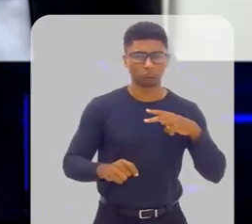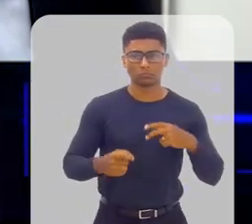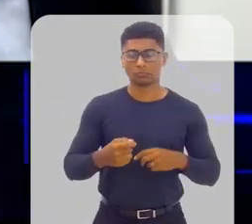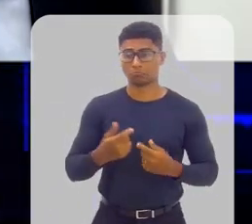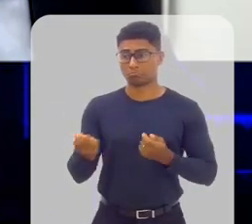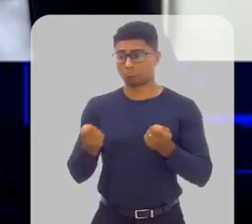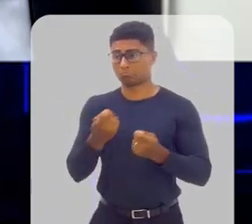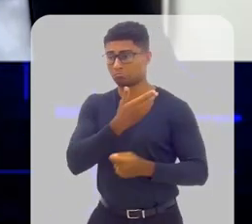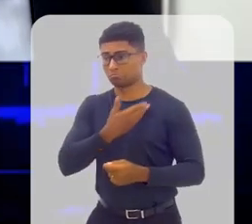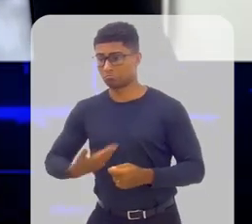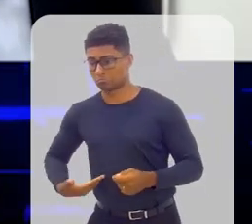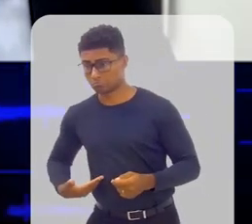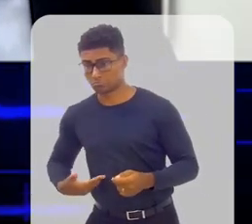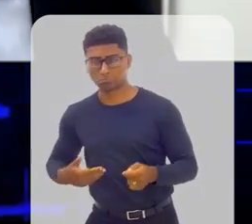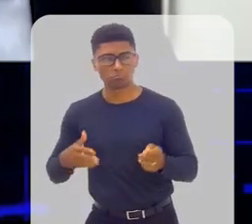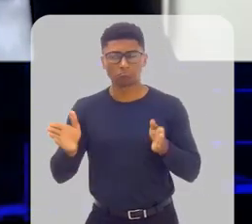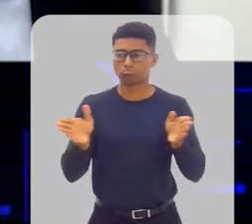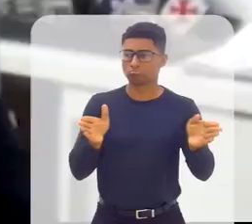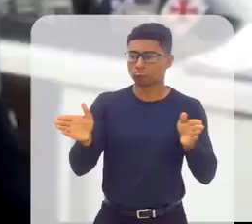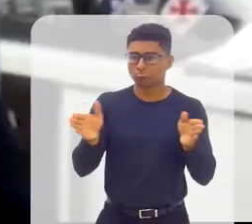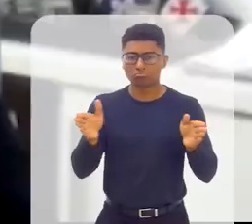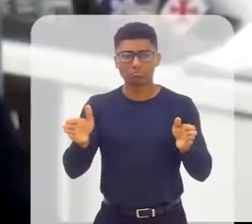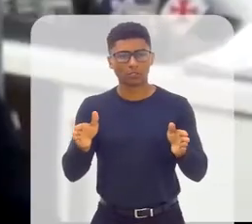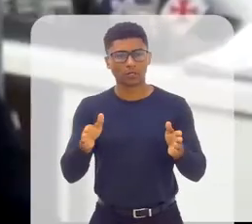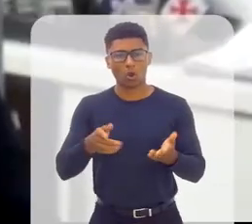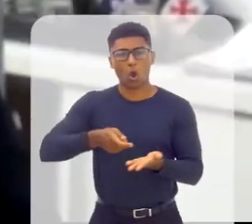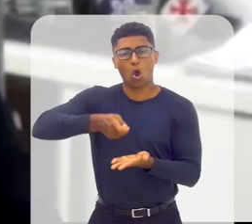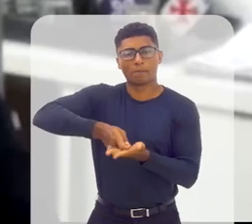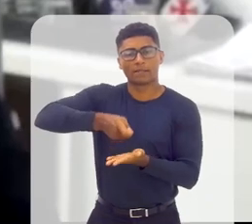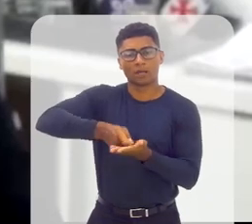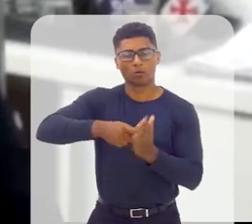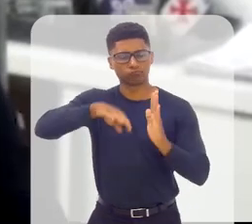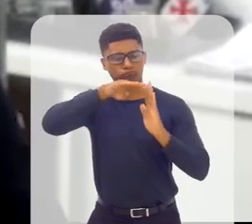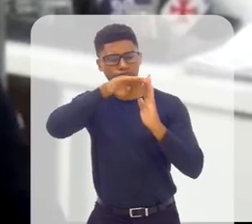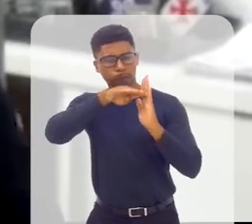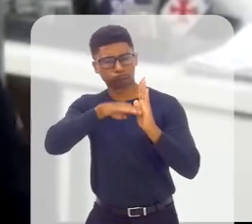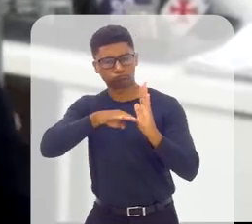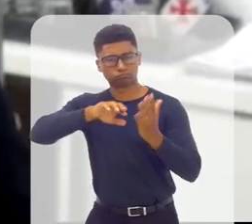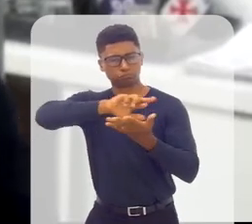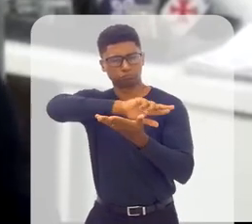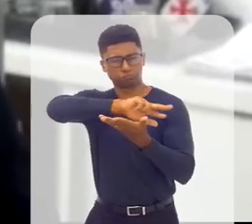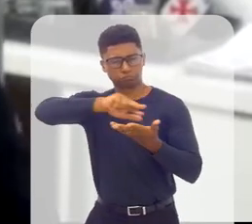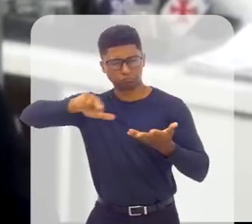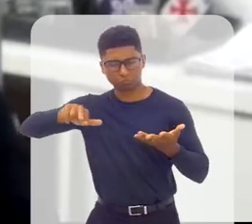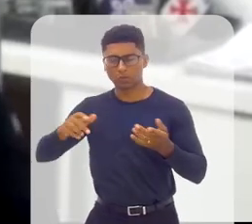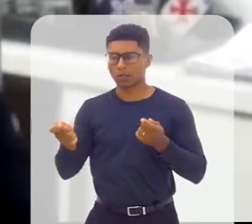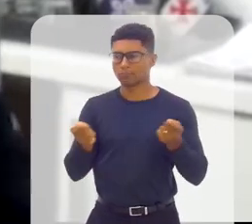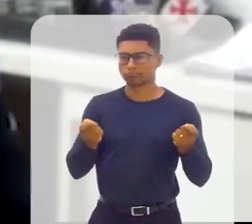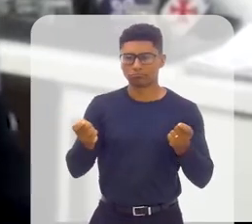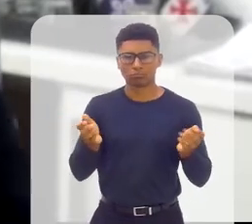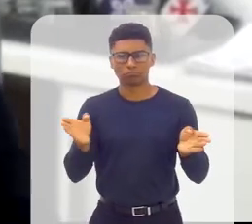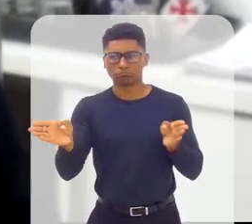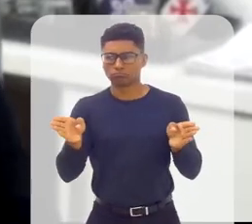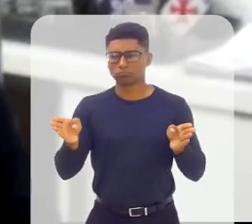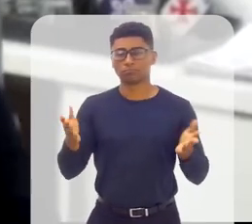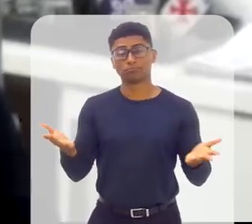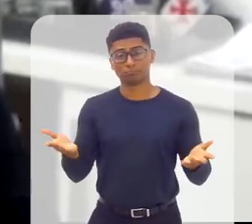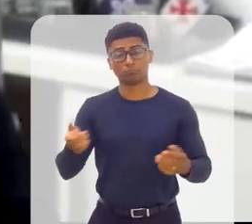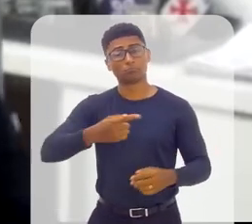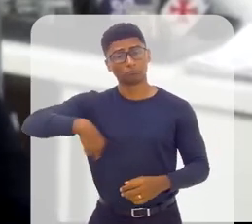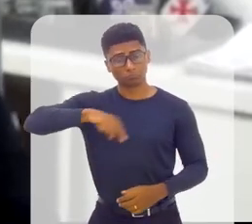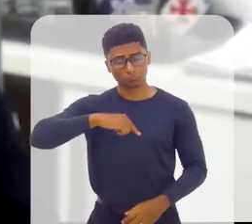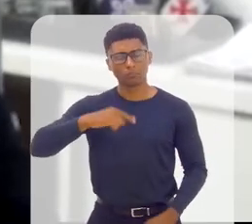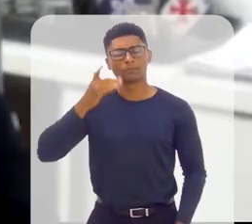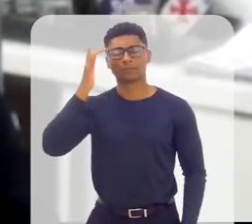e a administração pública no cumprimento das obrigações que essa iniciativa privada ela tem que cumprir. Então, a